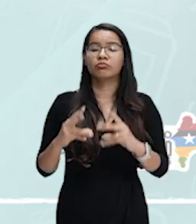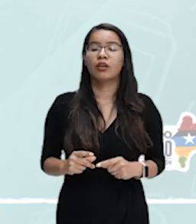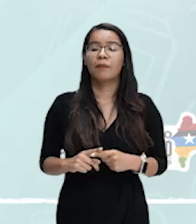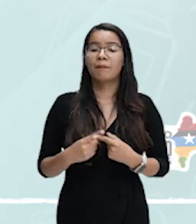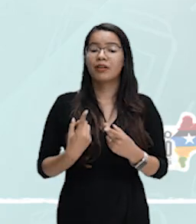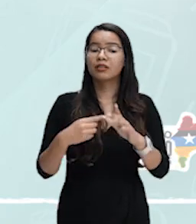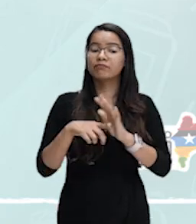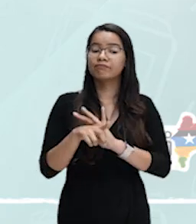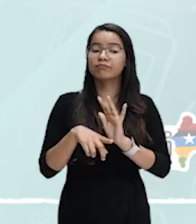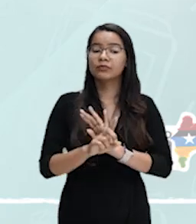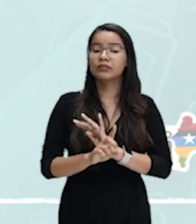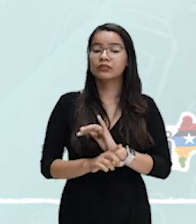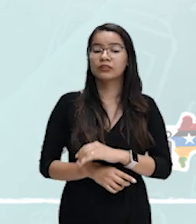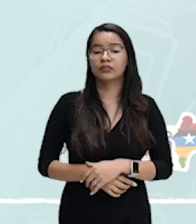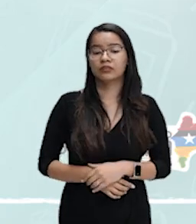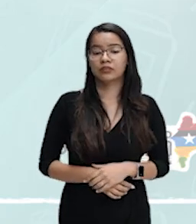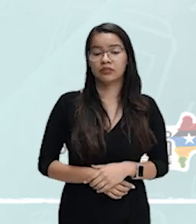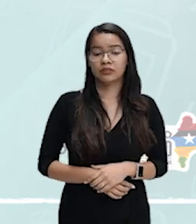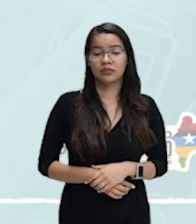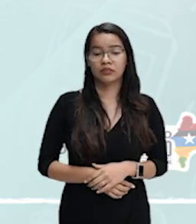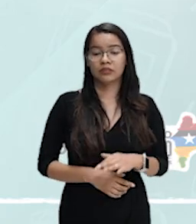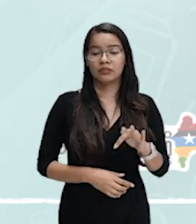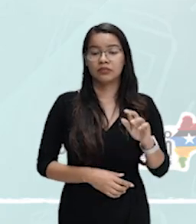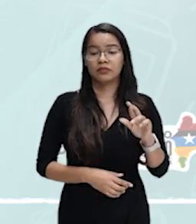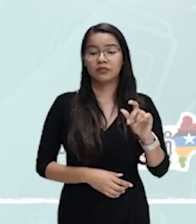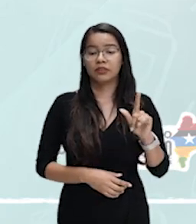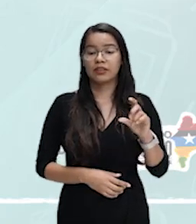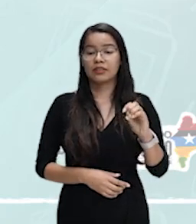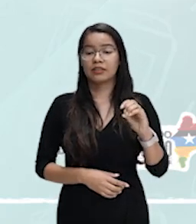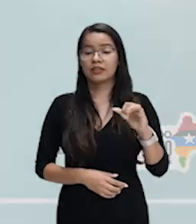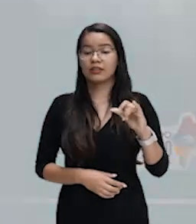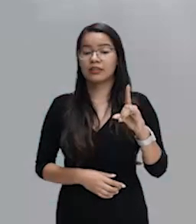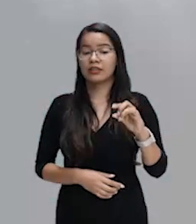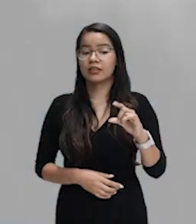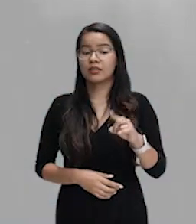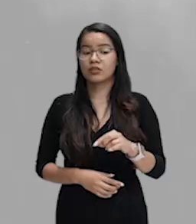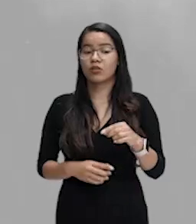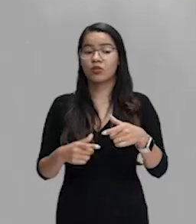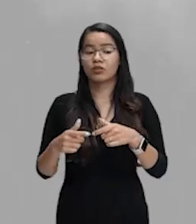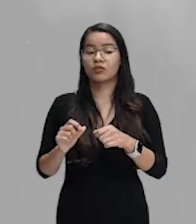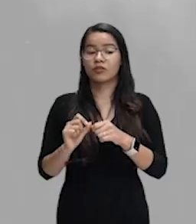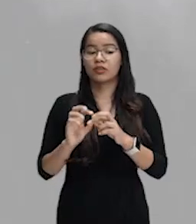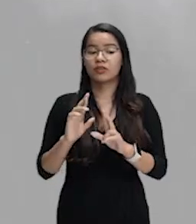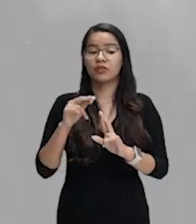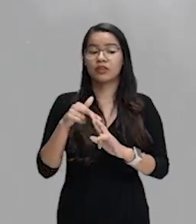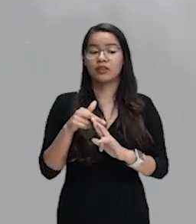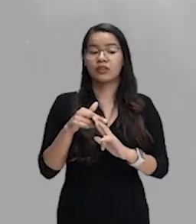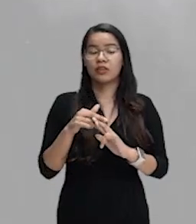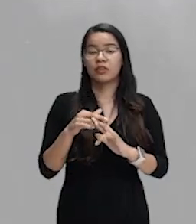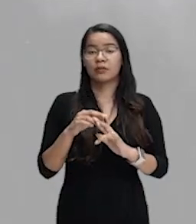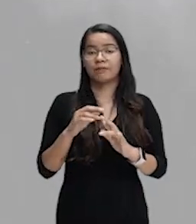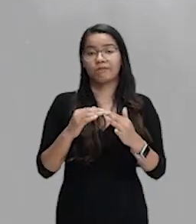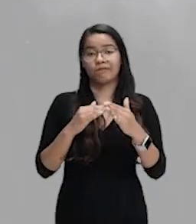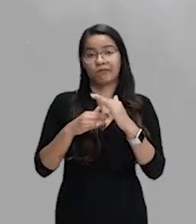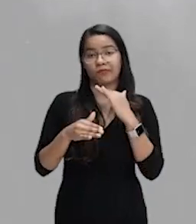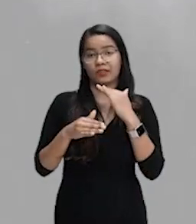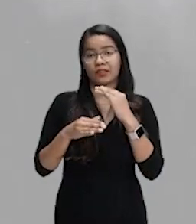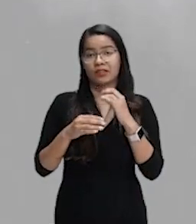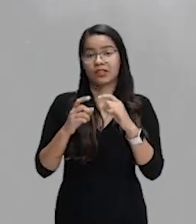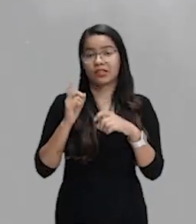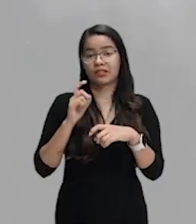isso. Flacidez, onde faz referência à impotência sexual. Né? Principalmente no caso do homem, que isso é mais sério para o